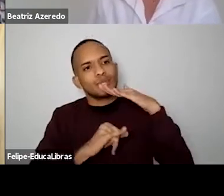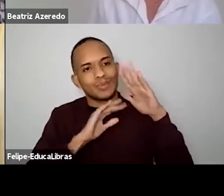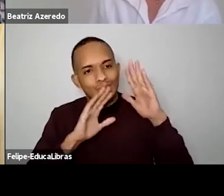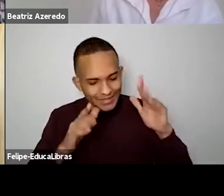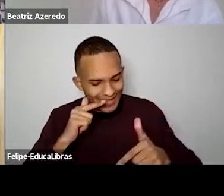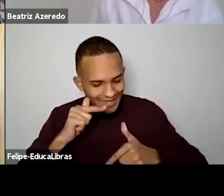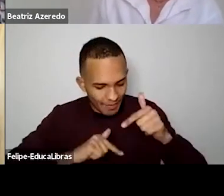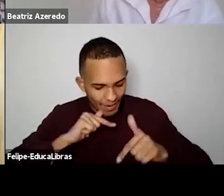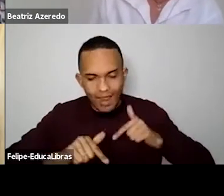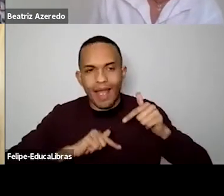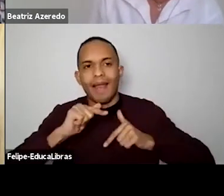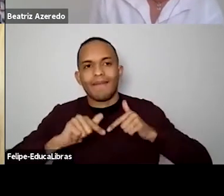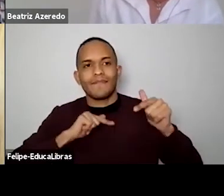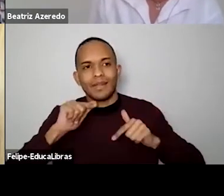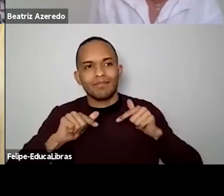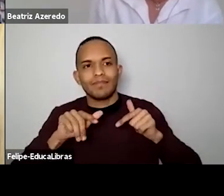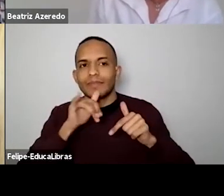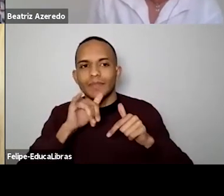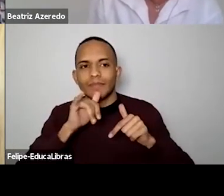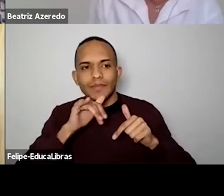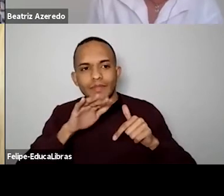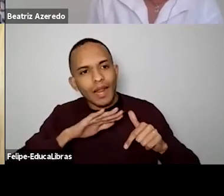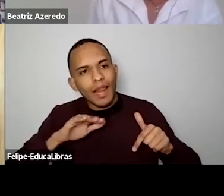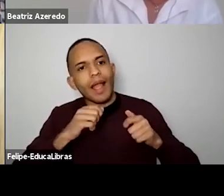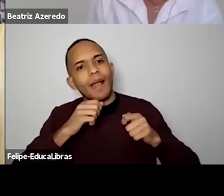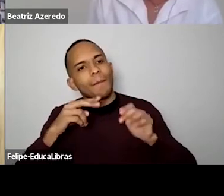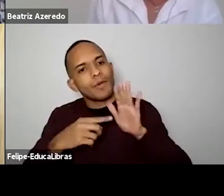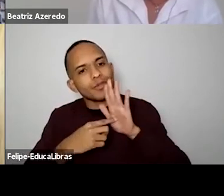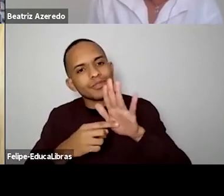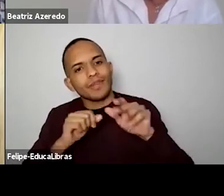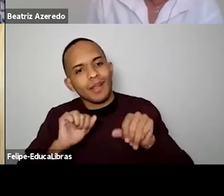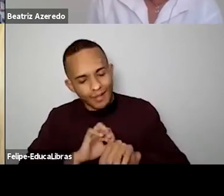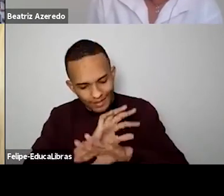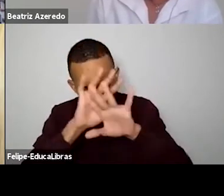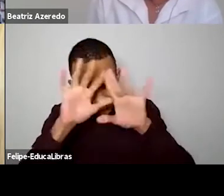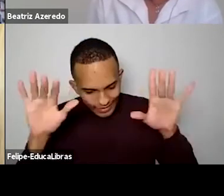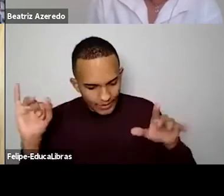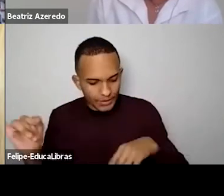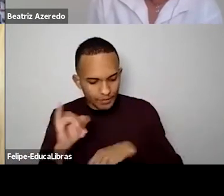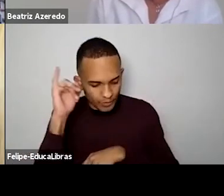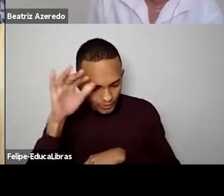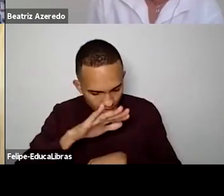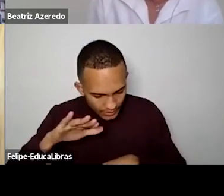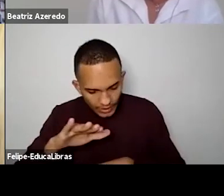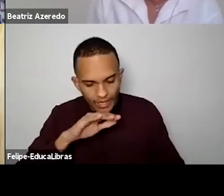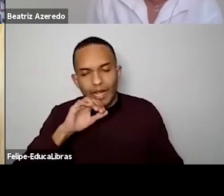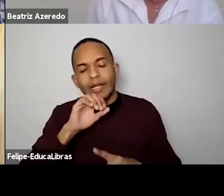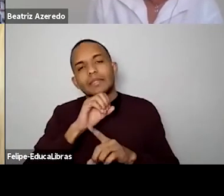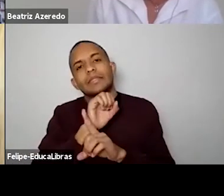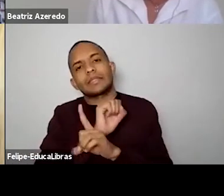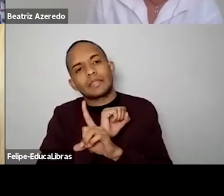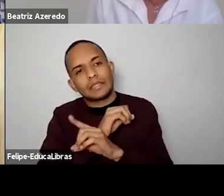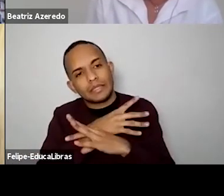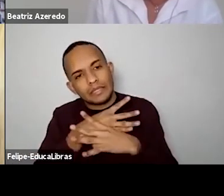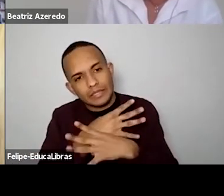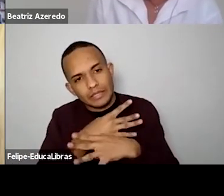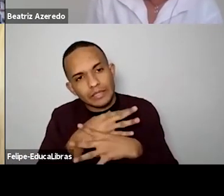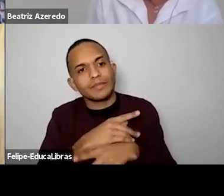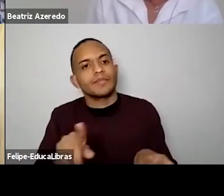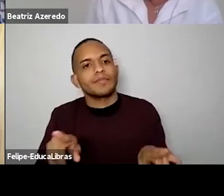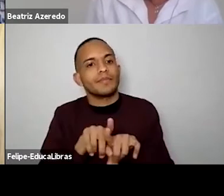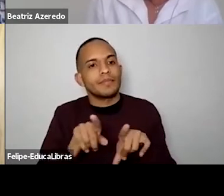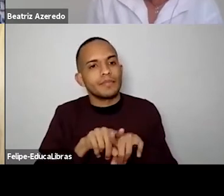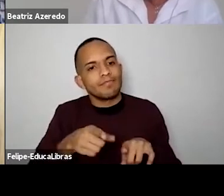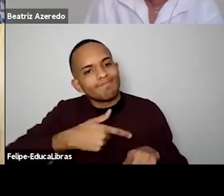trabalhava, né, em dar essa visibilidade para o trabalho delas, a importância delas nessa cidade. Então, a gente tem